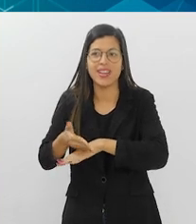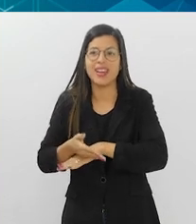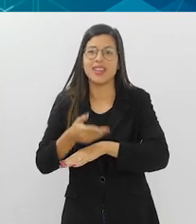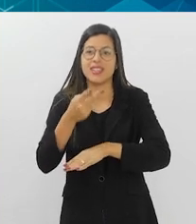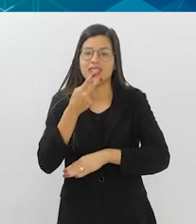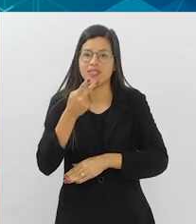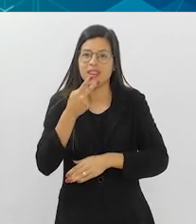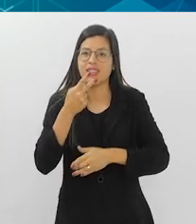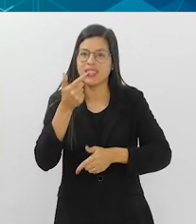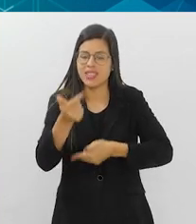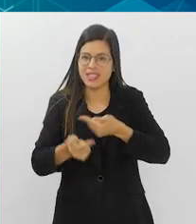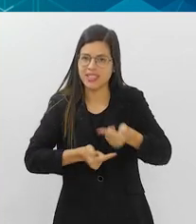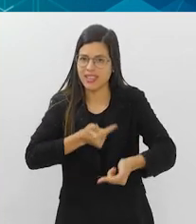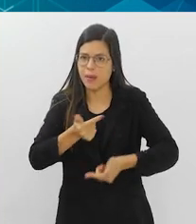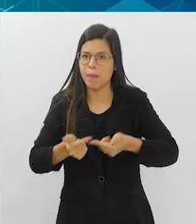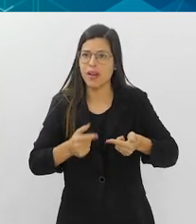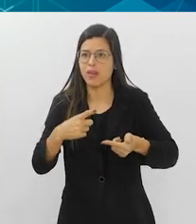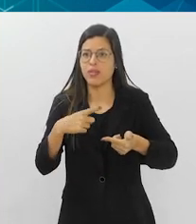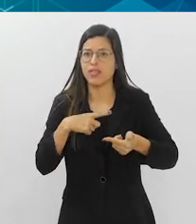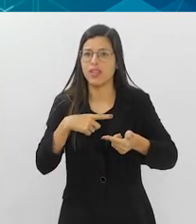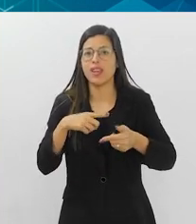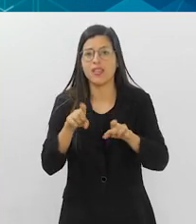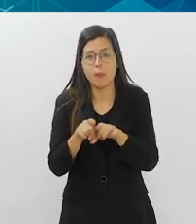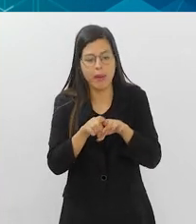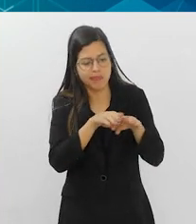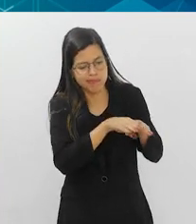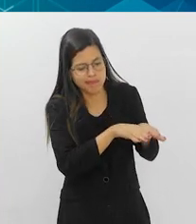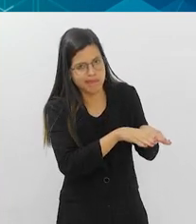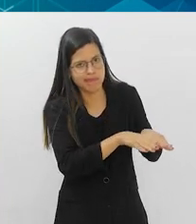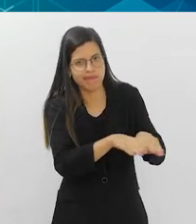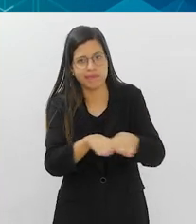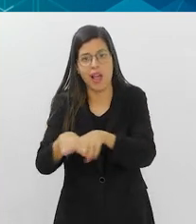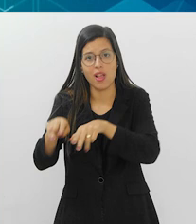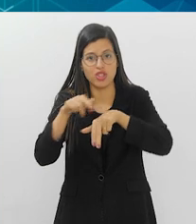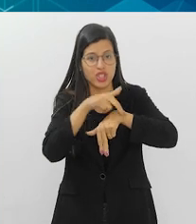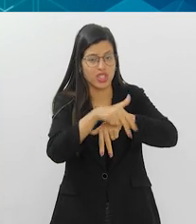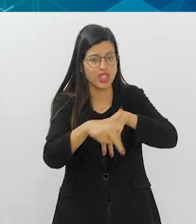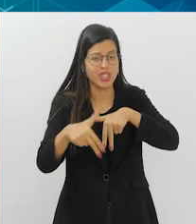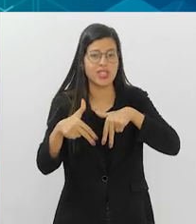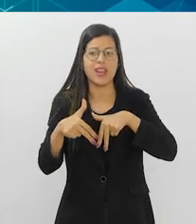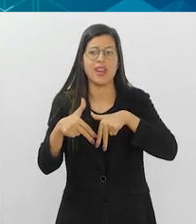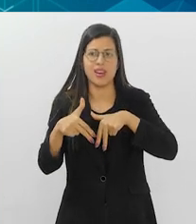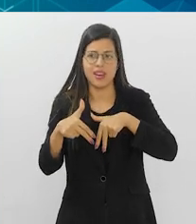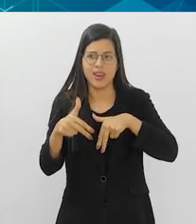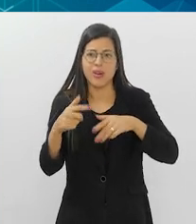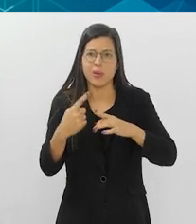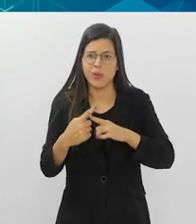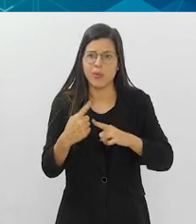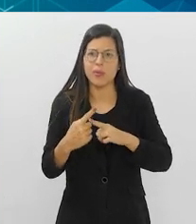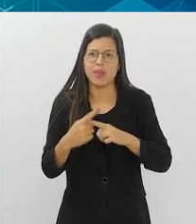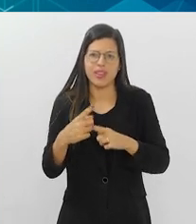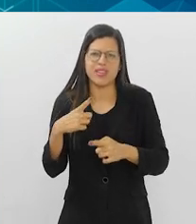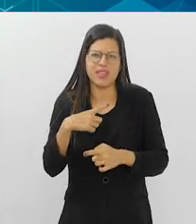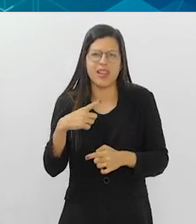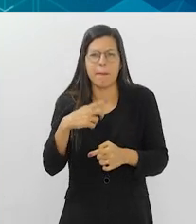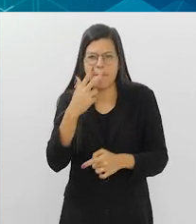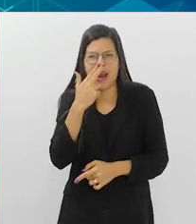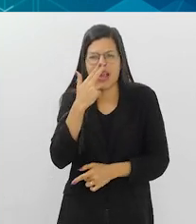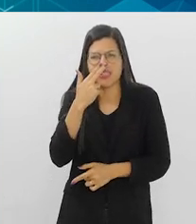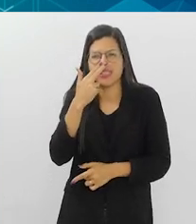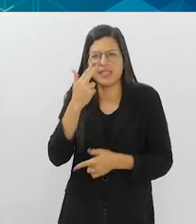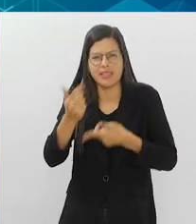trabalho invisível, a gente tem um aumento maior da equidade de gênero perante também o trabalho invisível que a gente tem na nossa